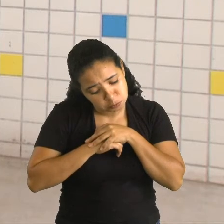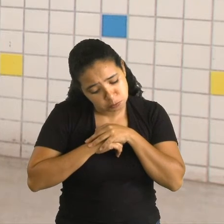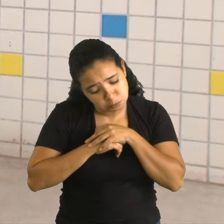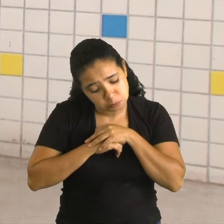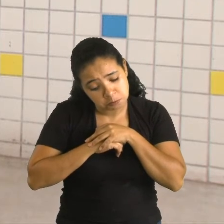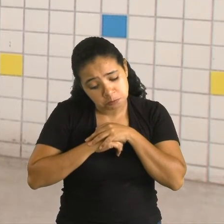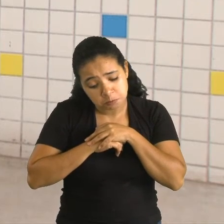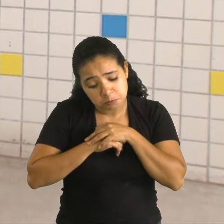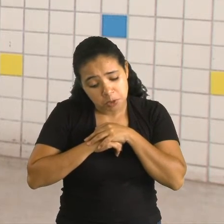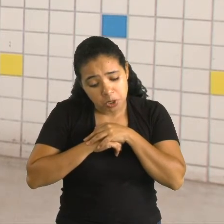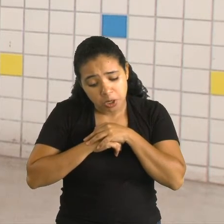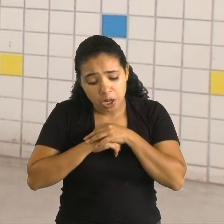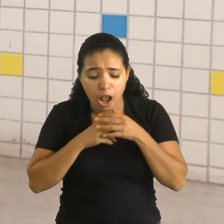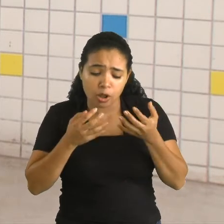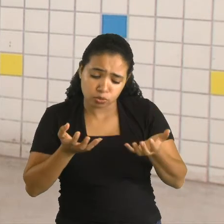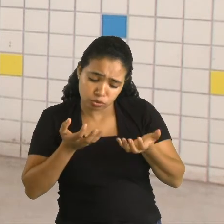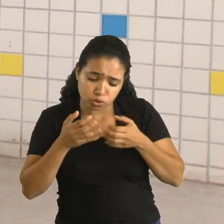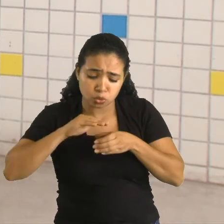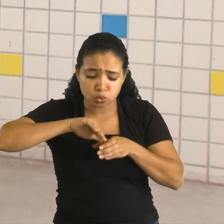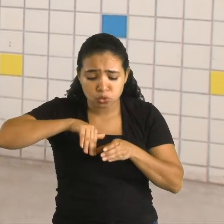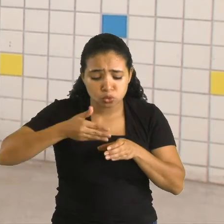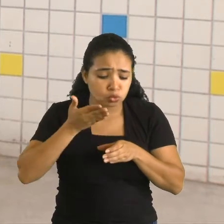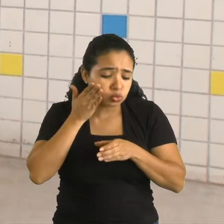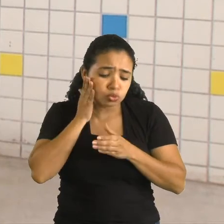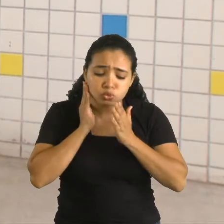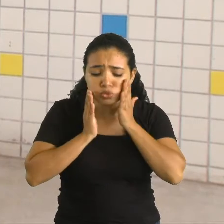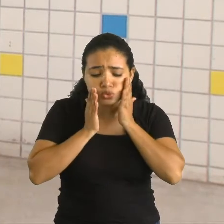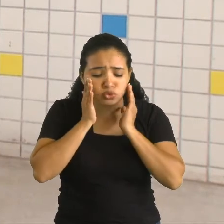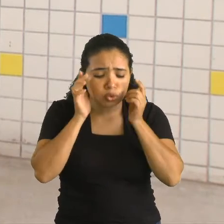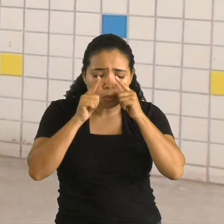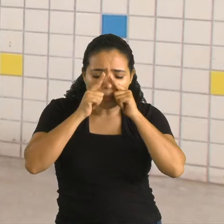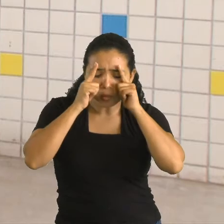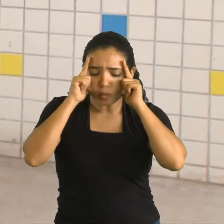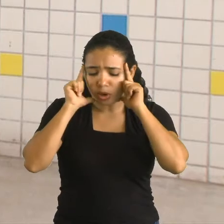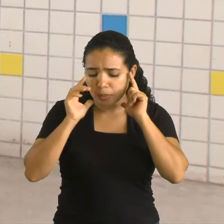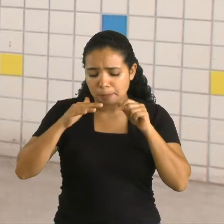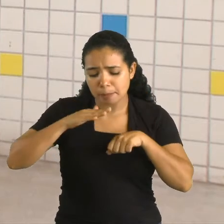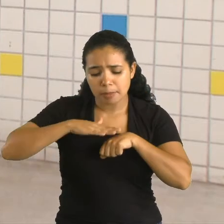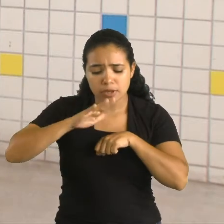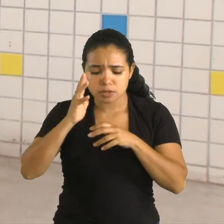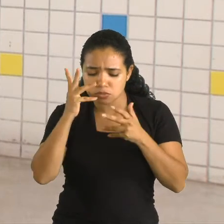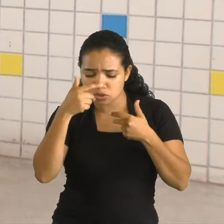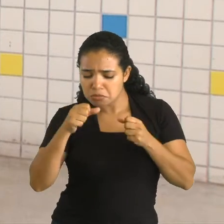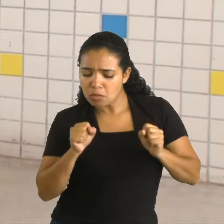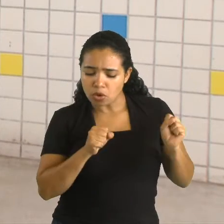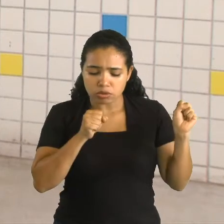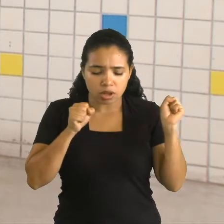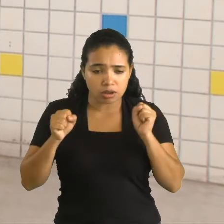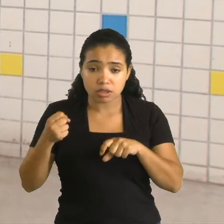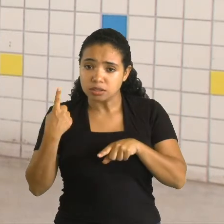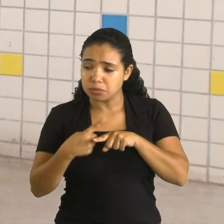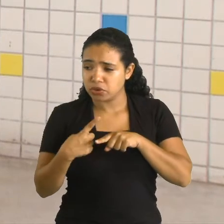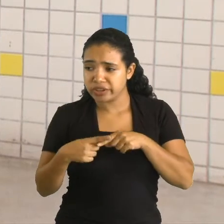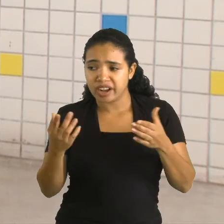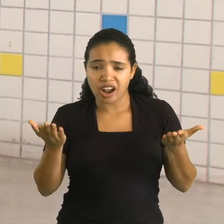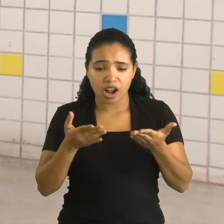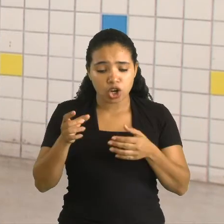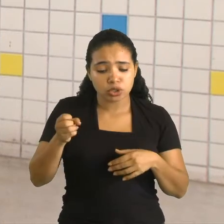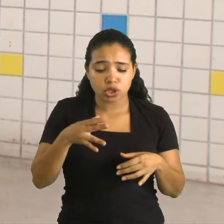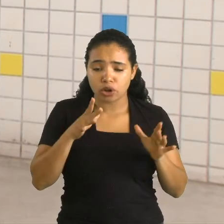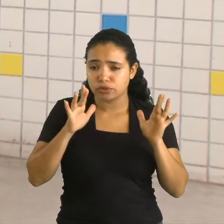aquela resposta. Ah, eu queria o creme para tirar essas sardas, para me sentir mais bonita, mais poderosa, já que agora eu arrumei um novo